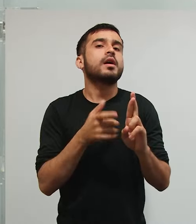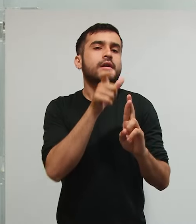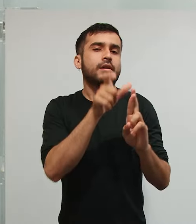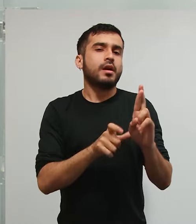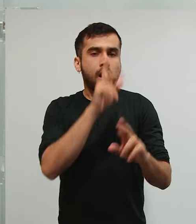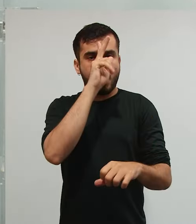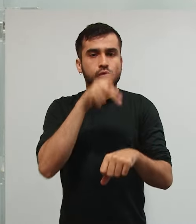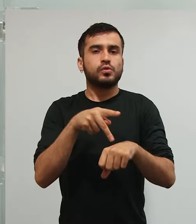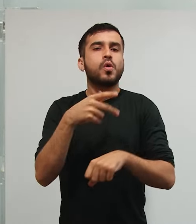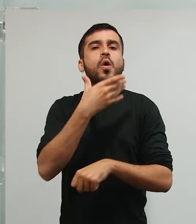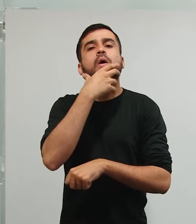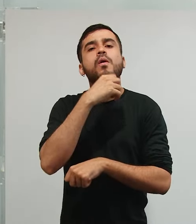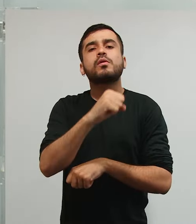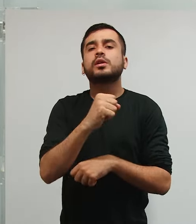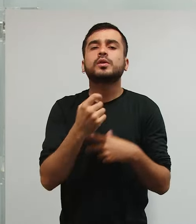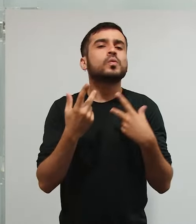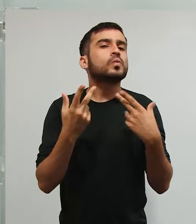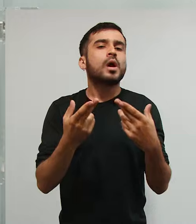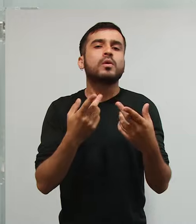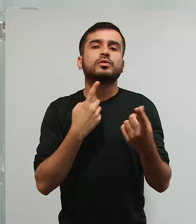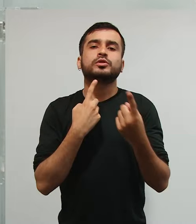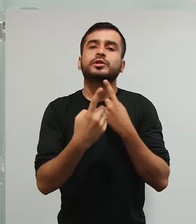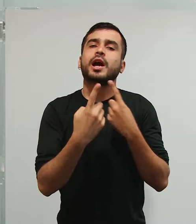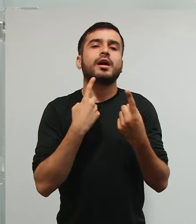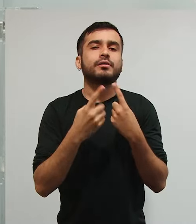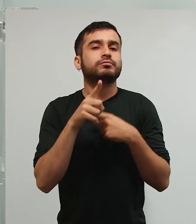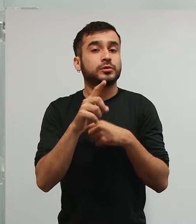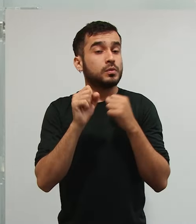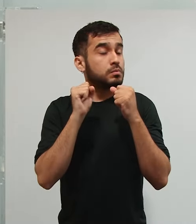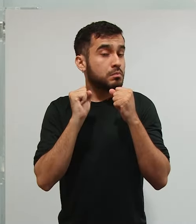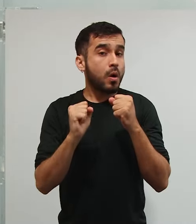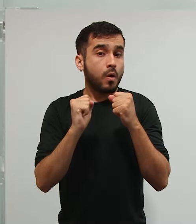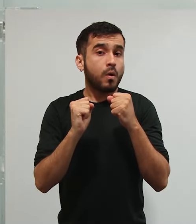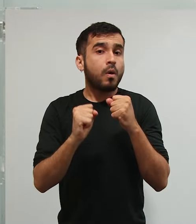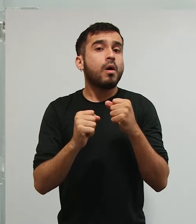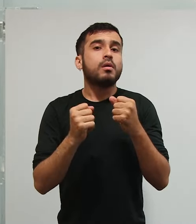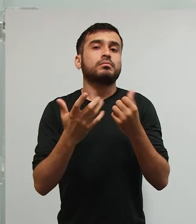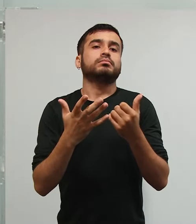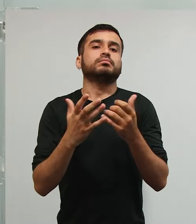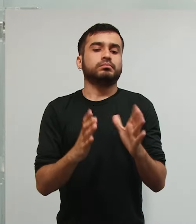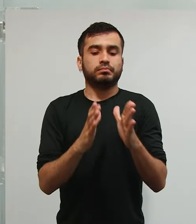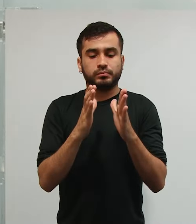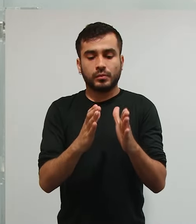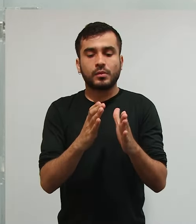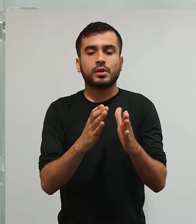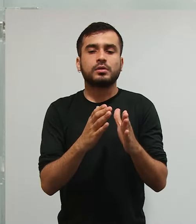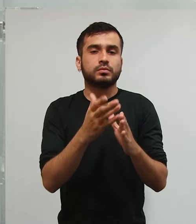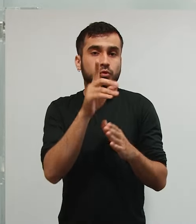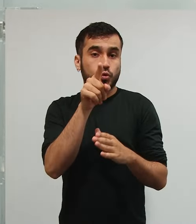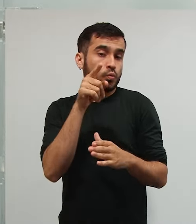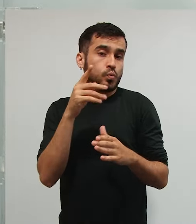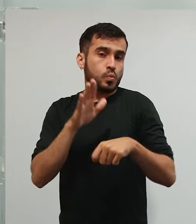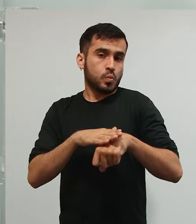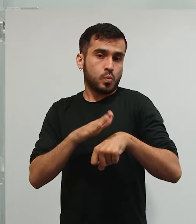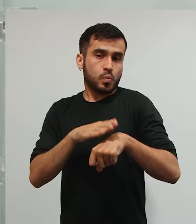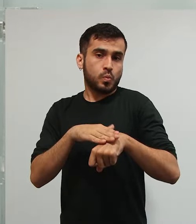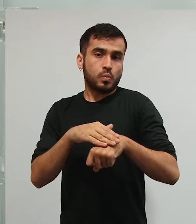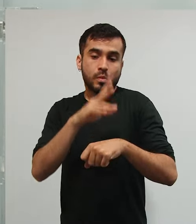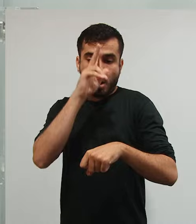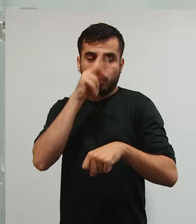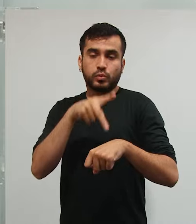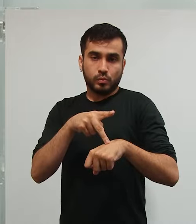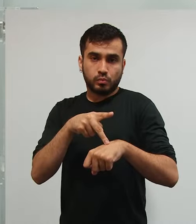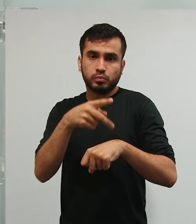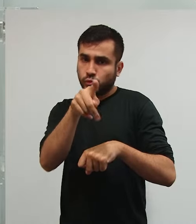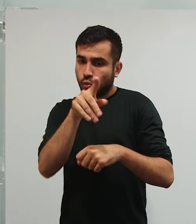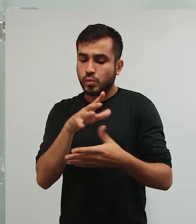gente invoca o Paulo Freire novamente e a discussão teórica é como um diálogo. Você coloca, numa parte